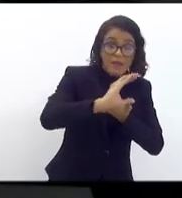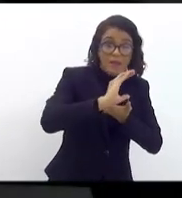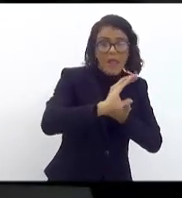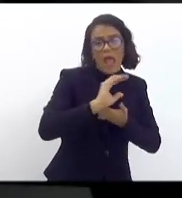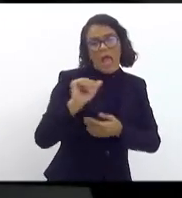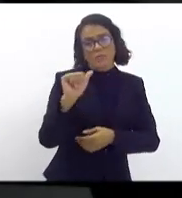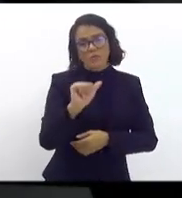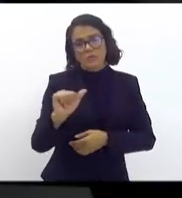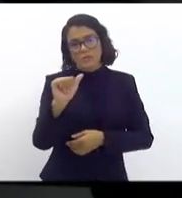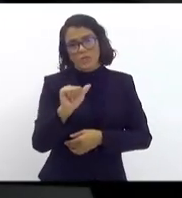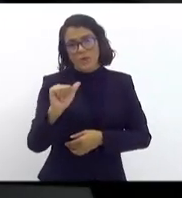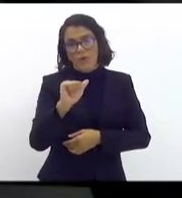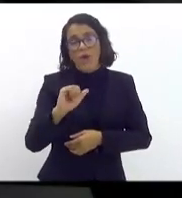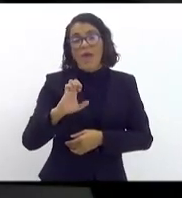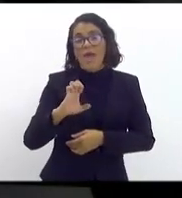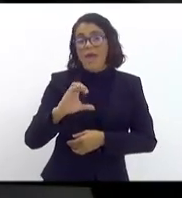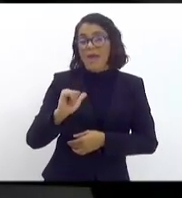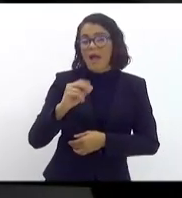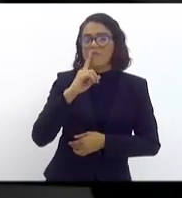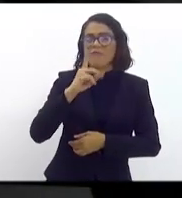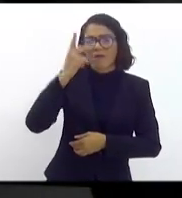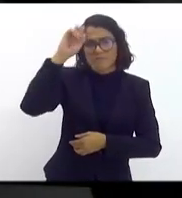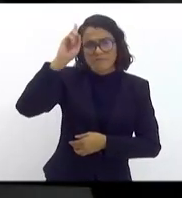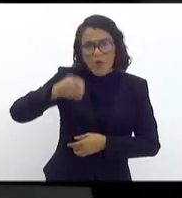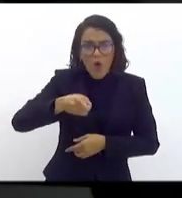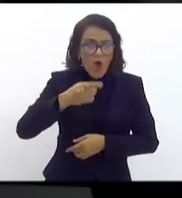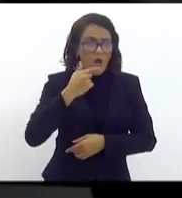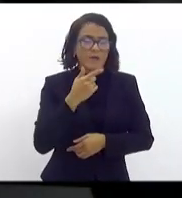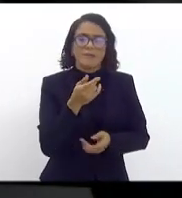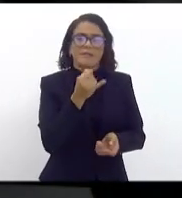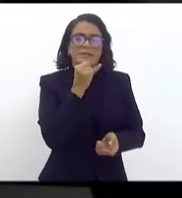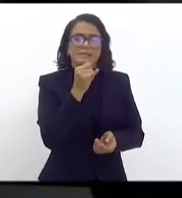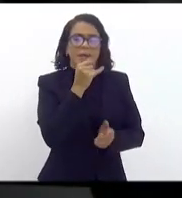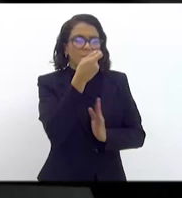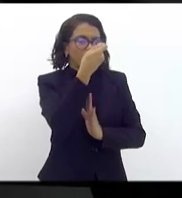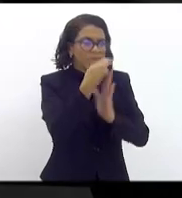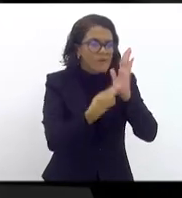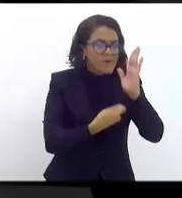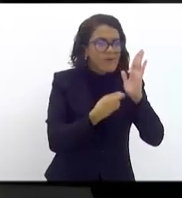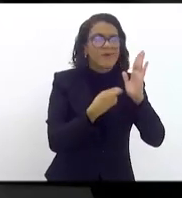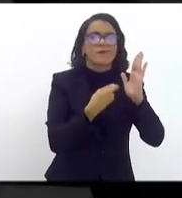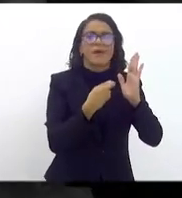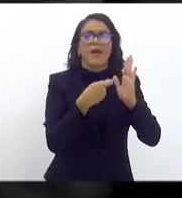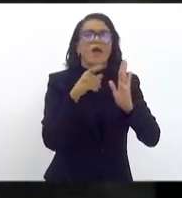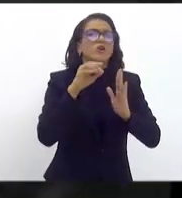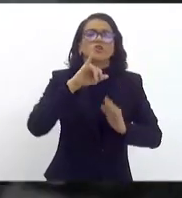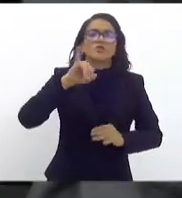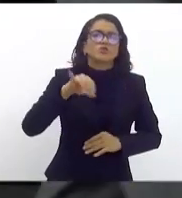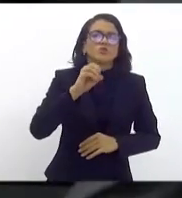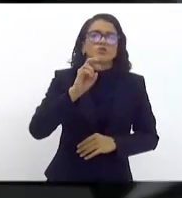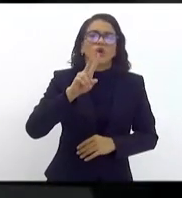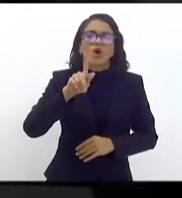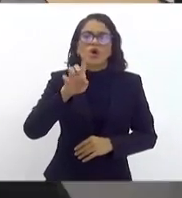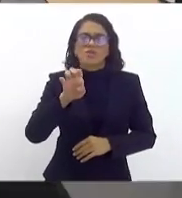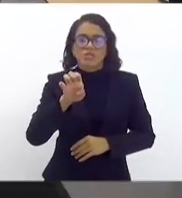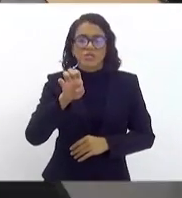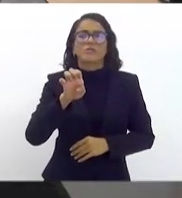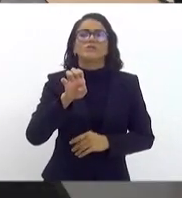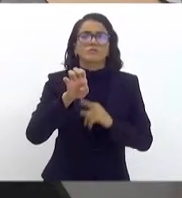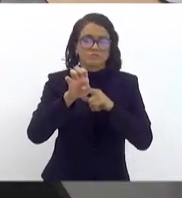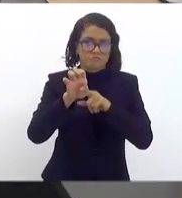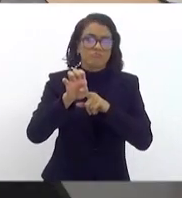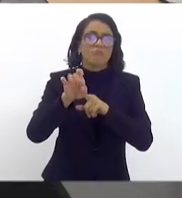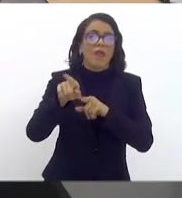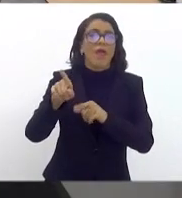são as associações. O ECAD apenas diz assim, foi executada a obra do senhor Jorge Felipe... Esse dinheiro, o senhor Jorge portanto,